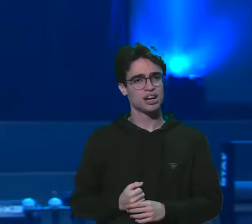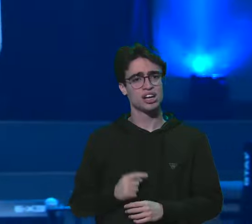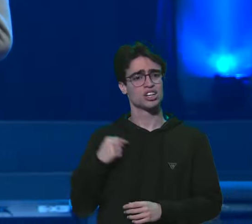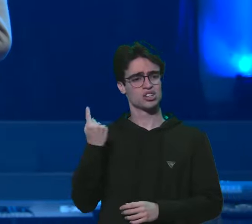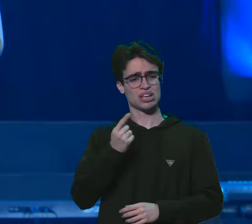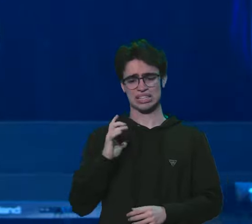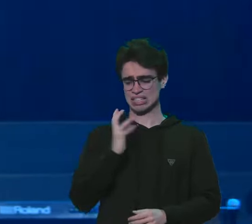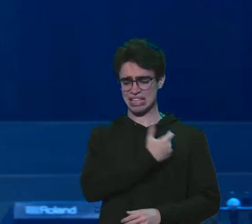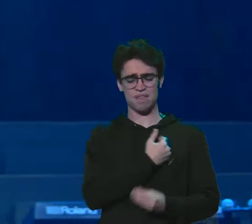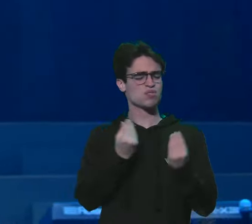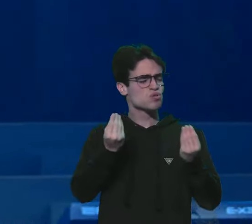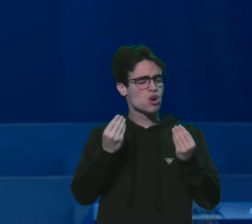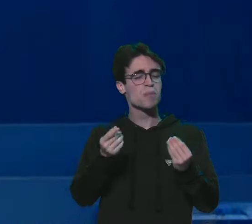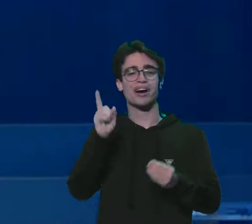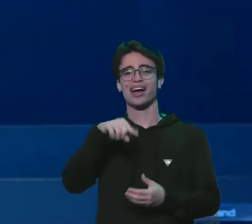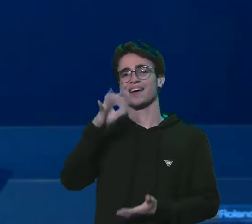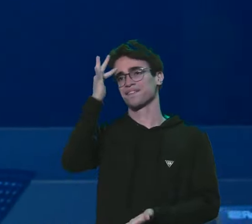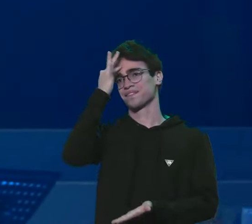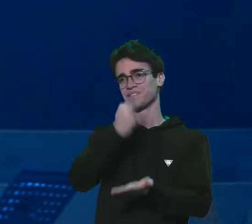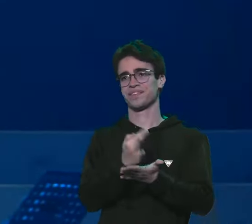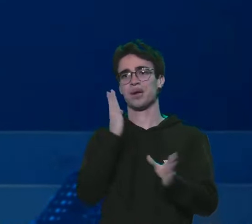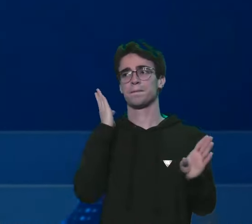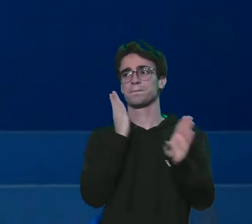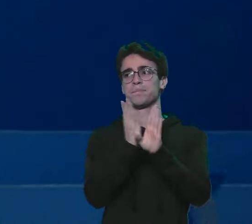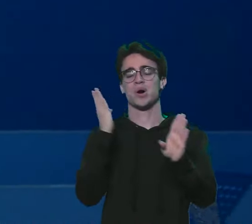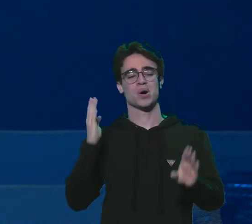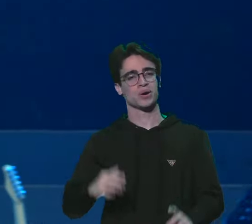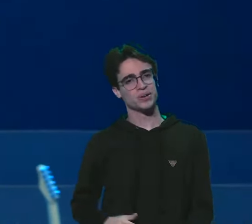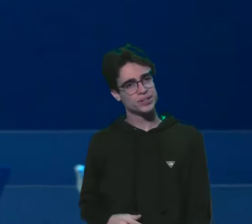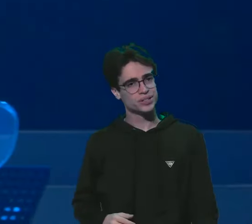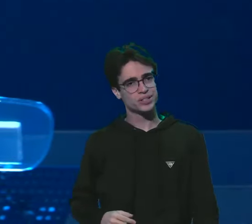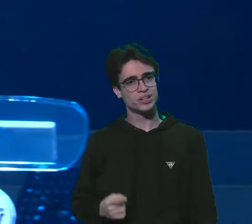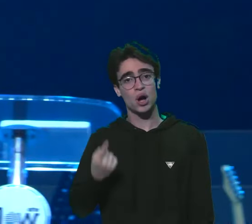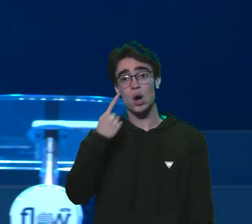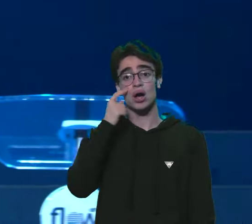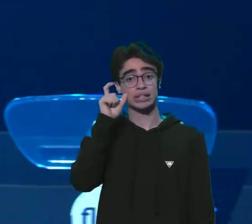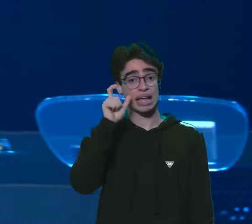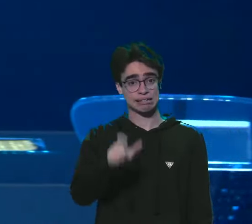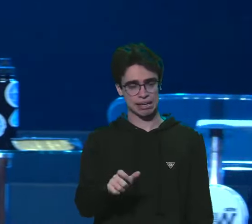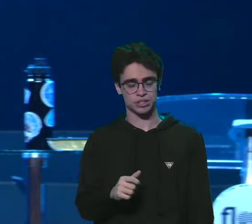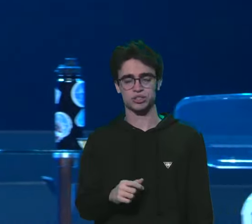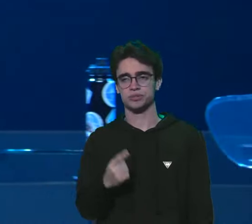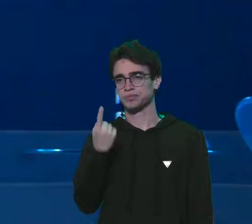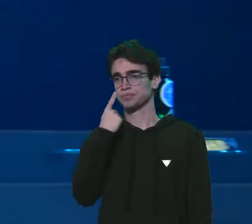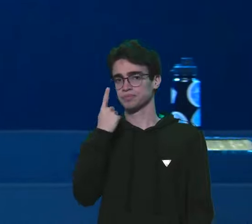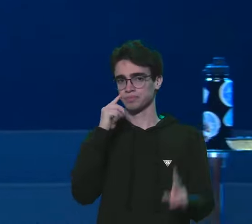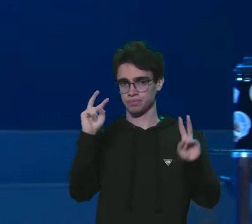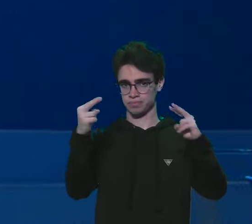fé. Sabe o que é interessante? Olha aqui para mim.